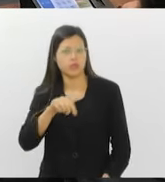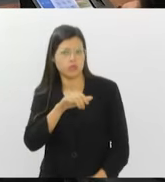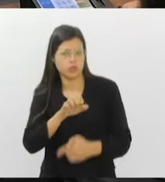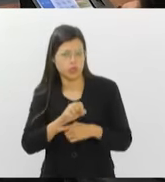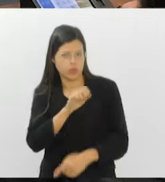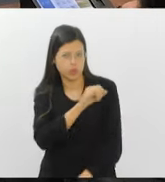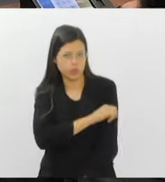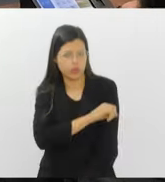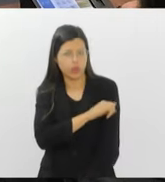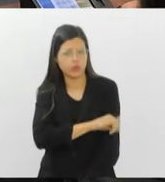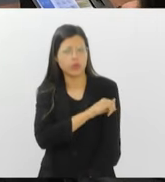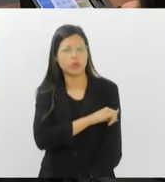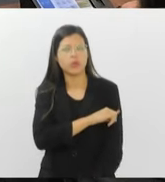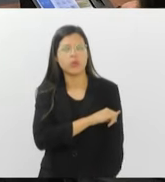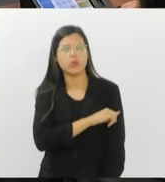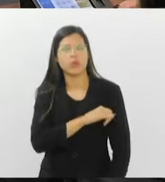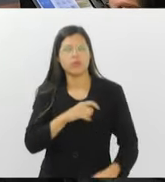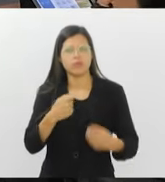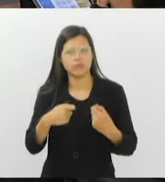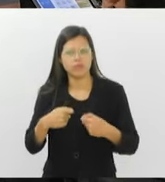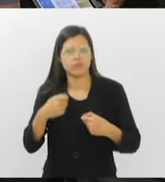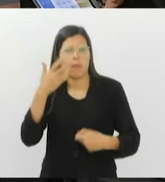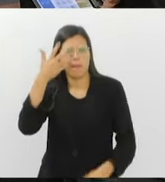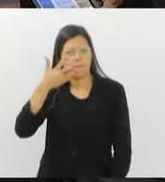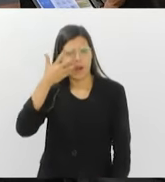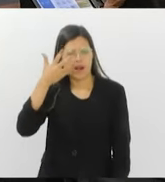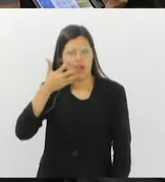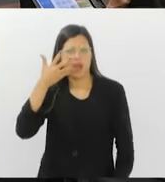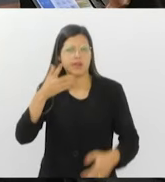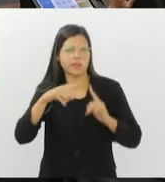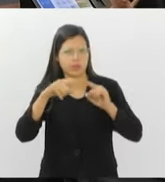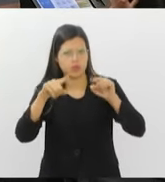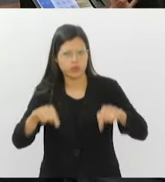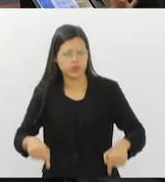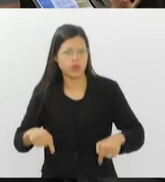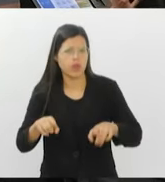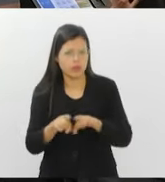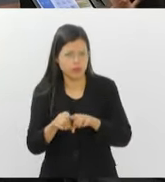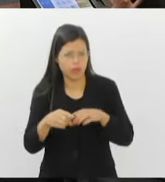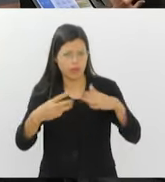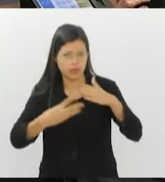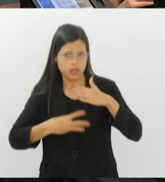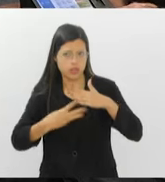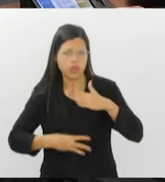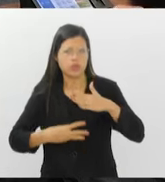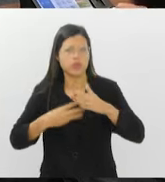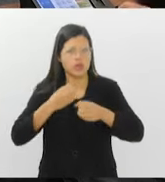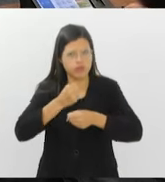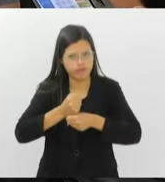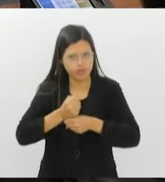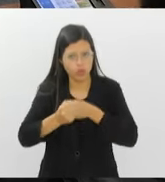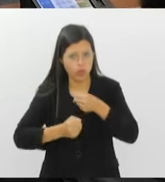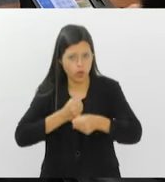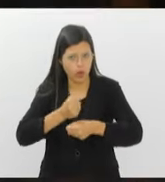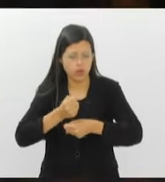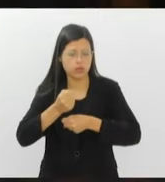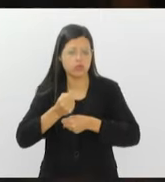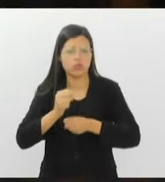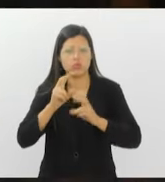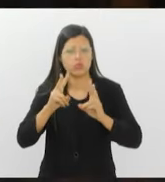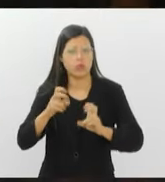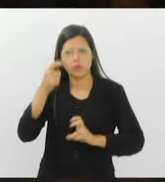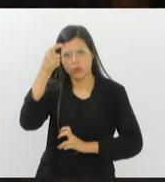Janeiro deverão realizar palestra para os seus servidores e terceirizados anualmente sobre